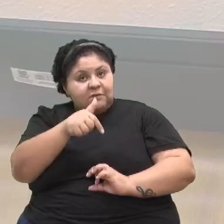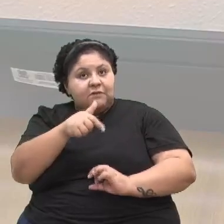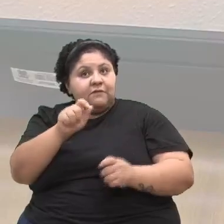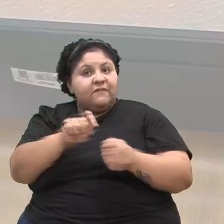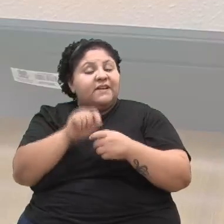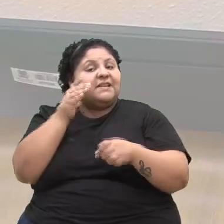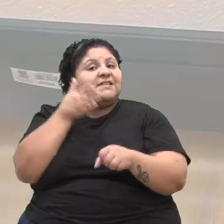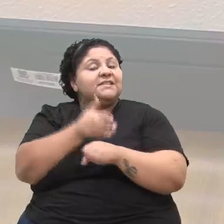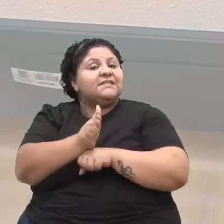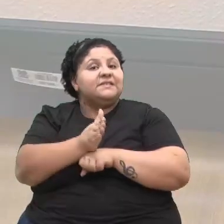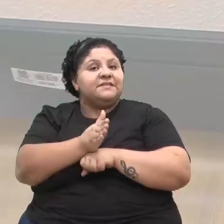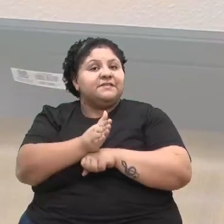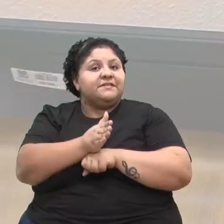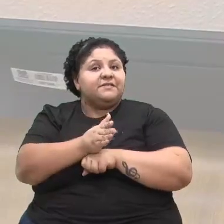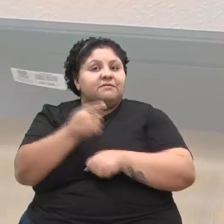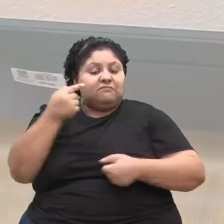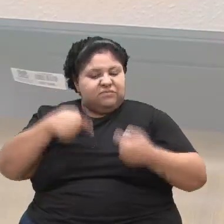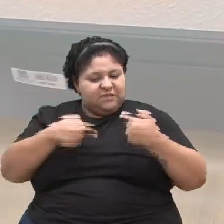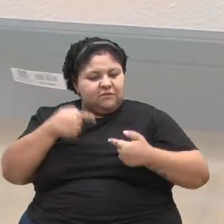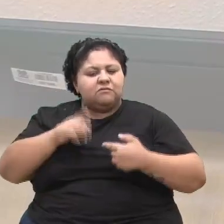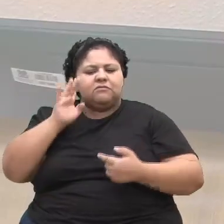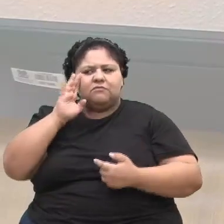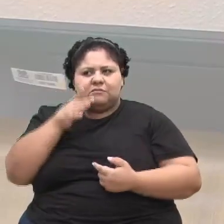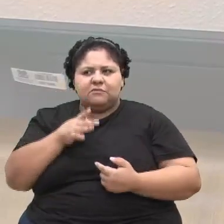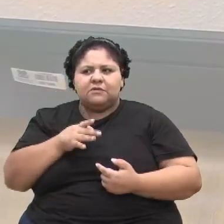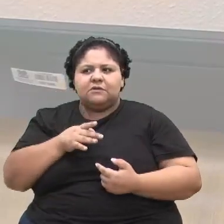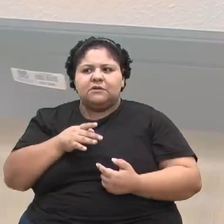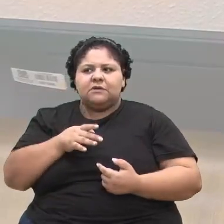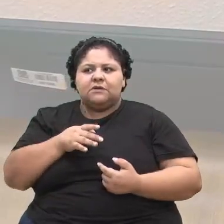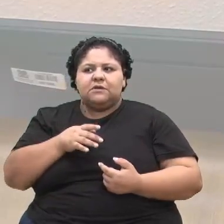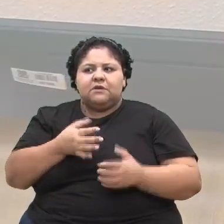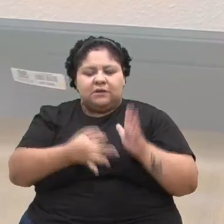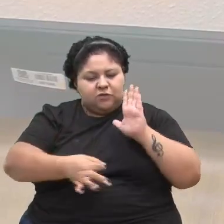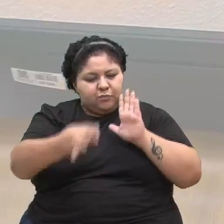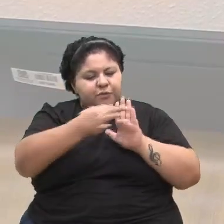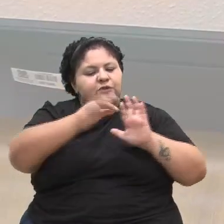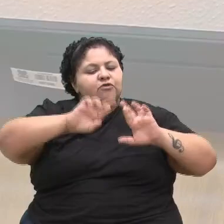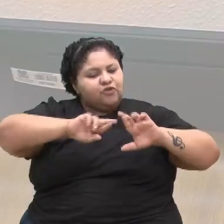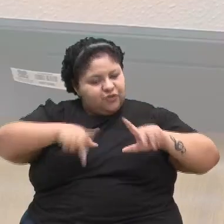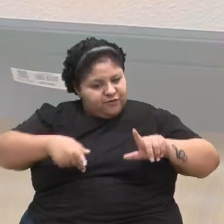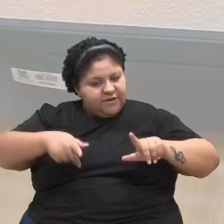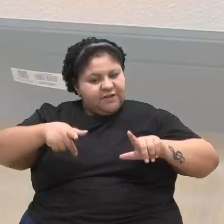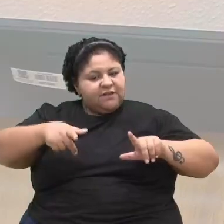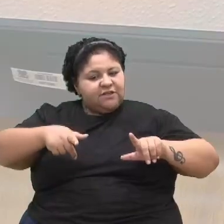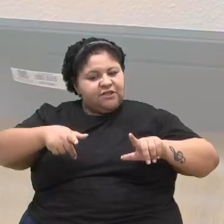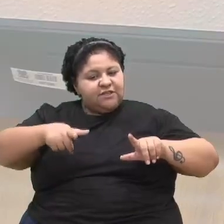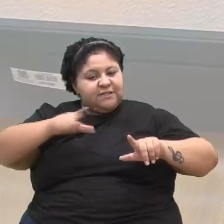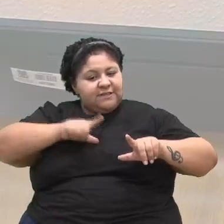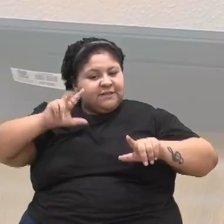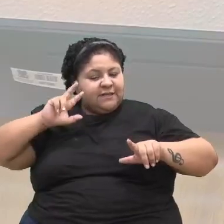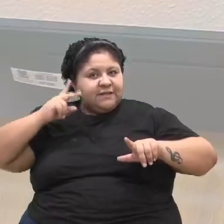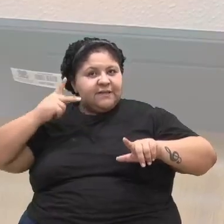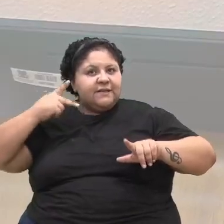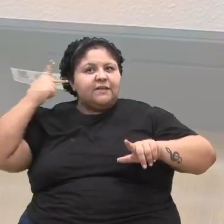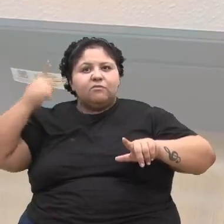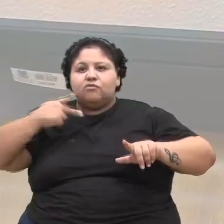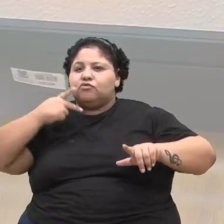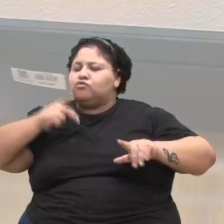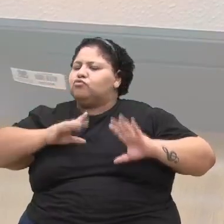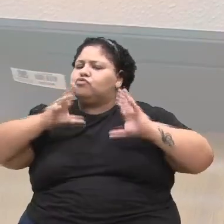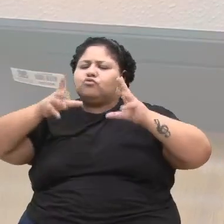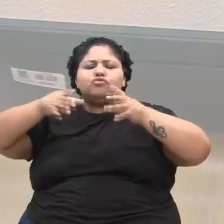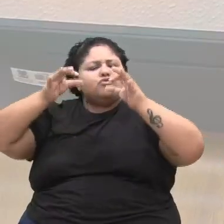parte, as discussões acontecem, as divergências são do jogo político, é assim e está tudo certo.